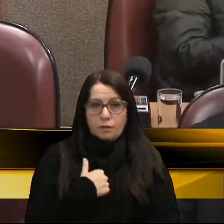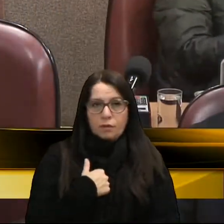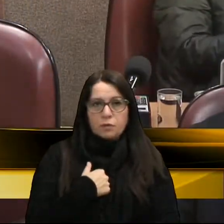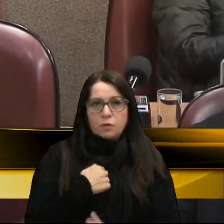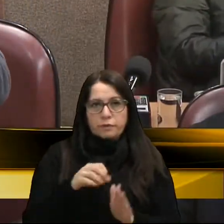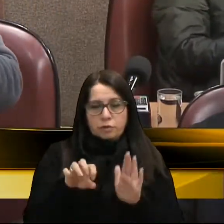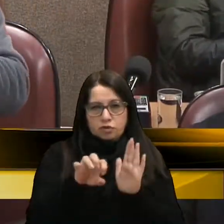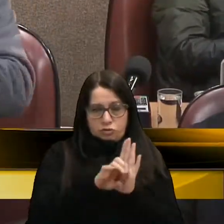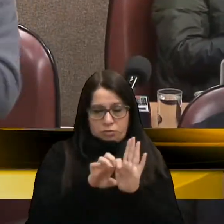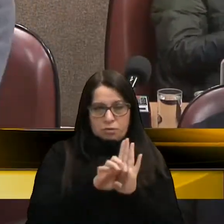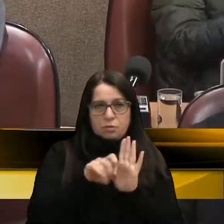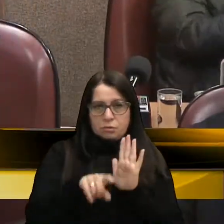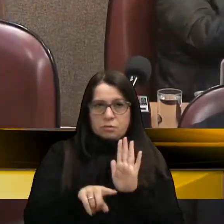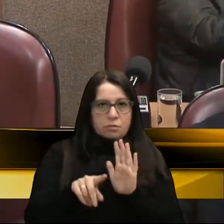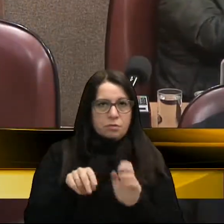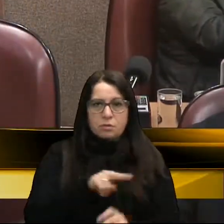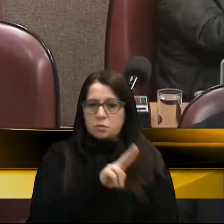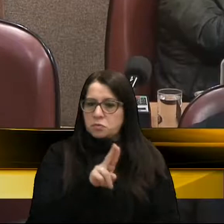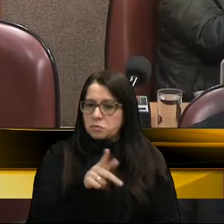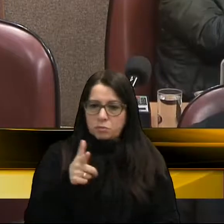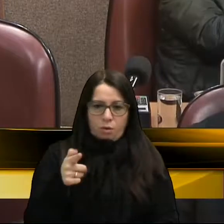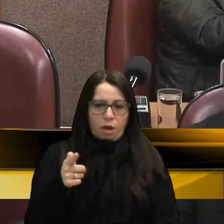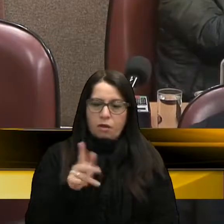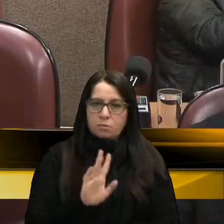sou evangélico, não uso arma,